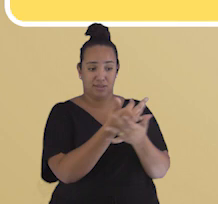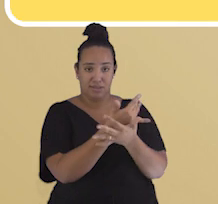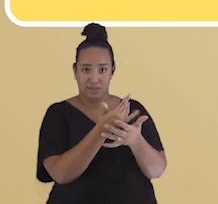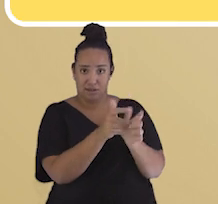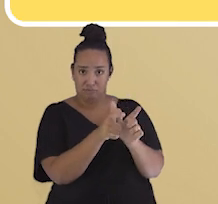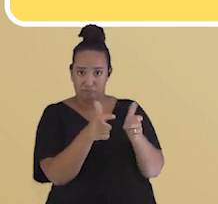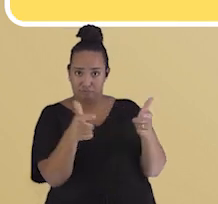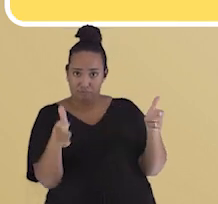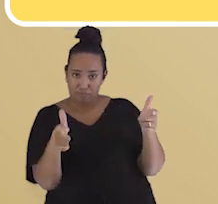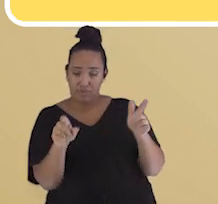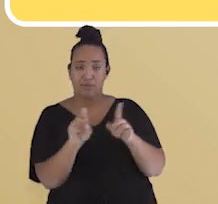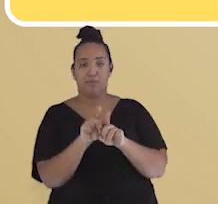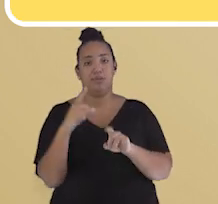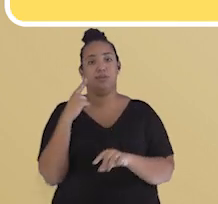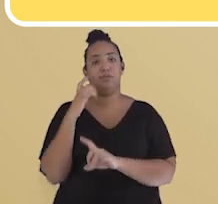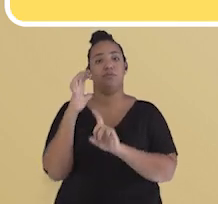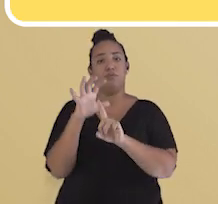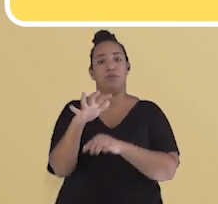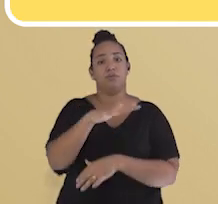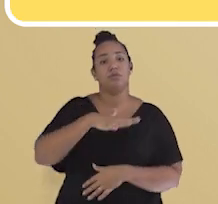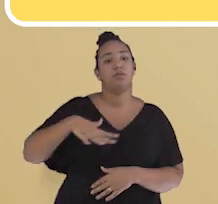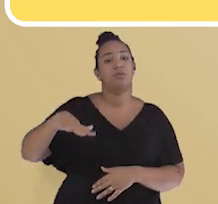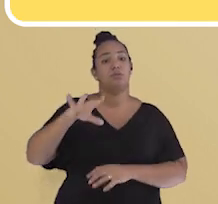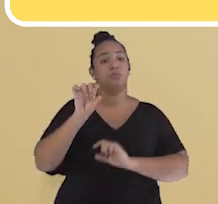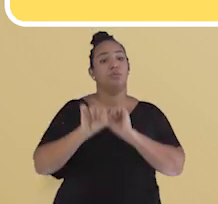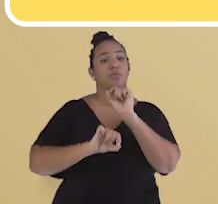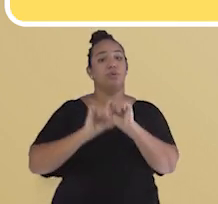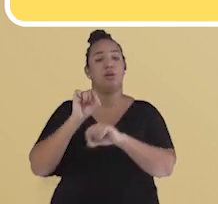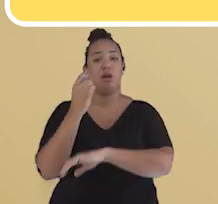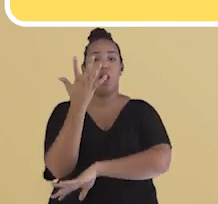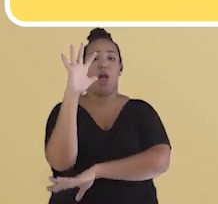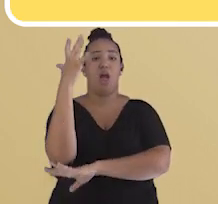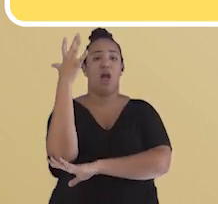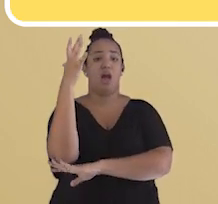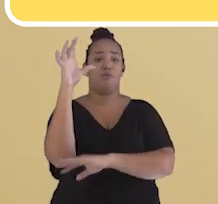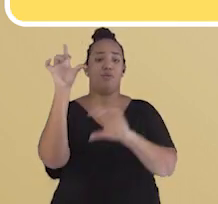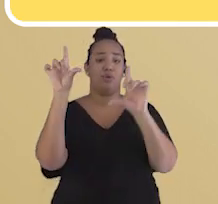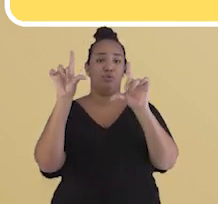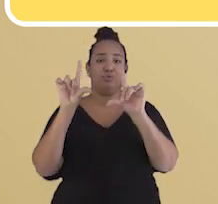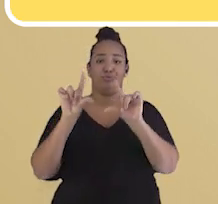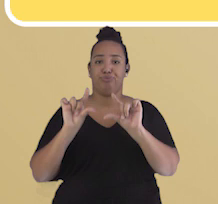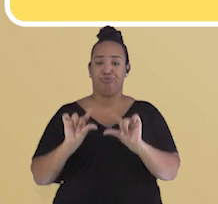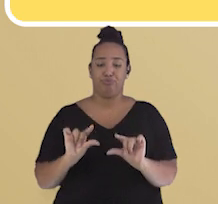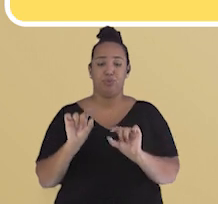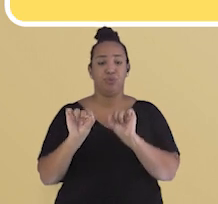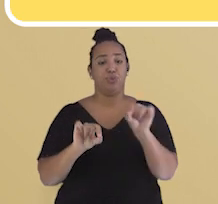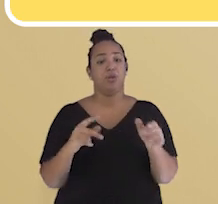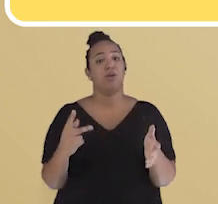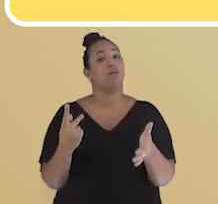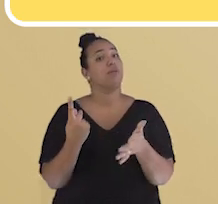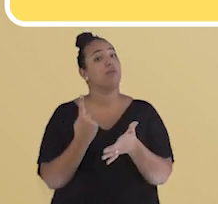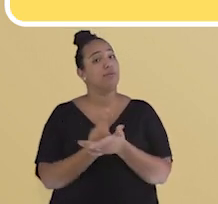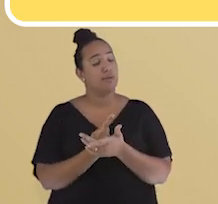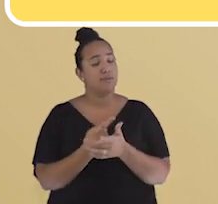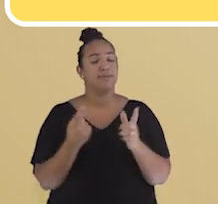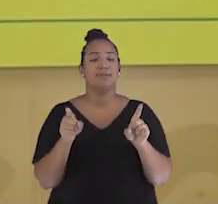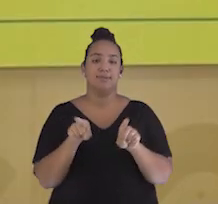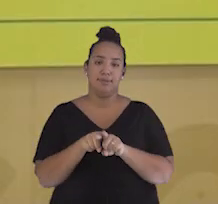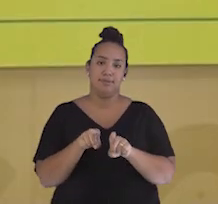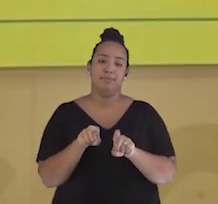isso consequentemente também acarreta em várias outras coisas, como a interferência no clima, por